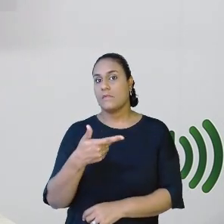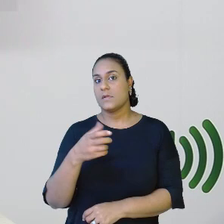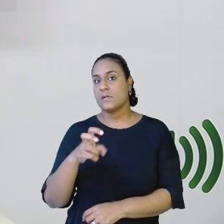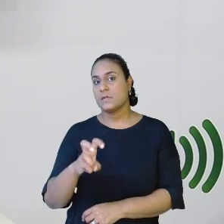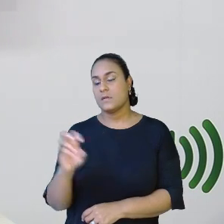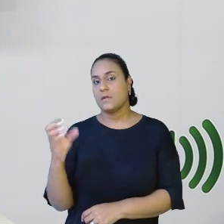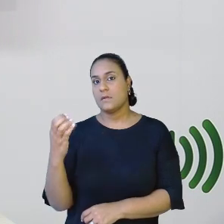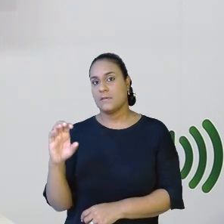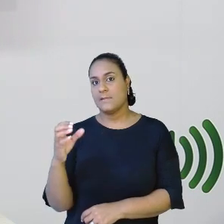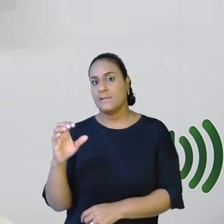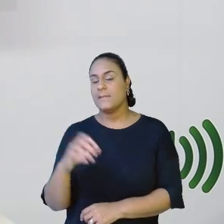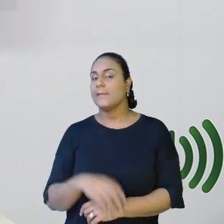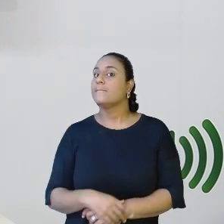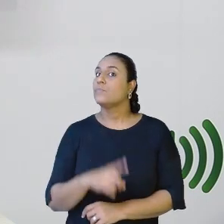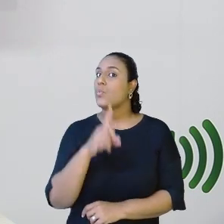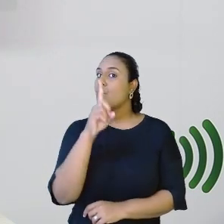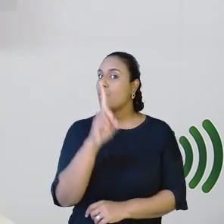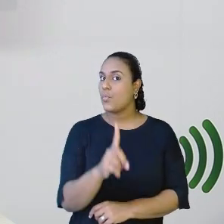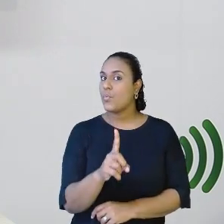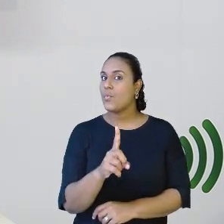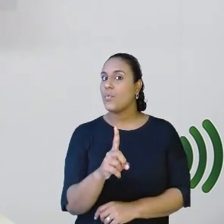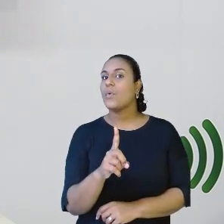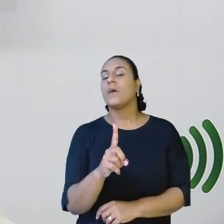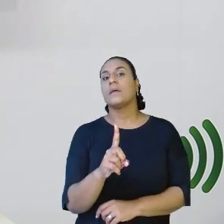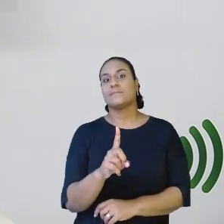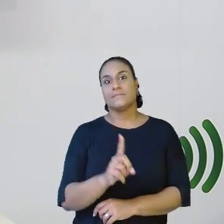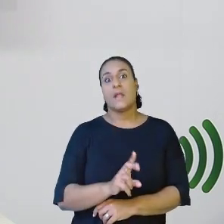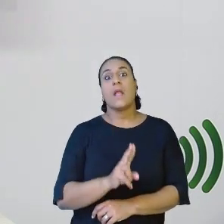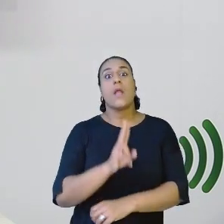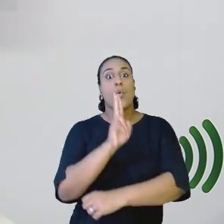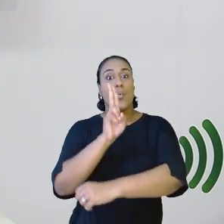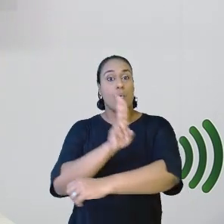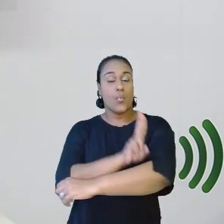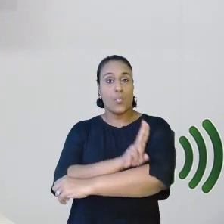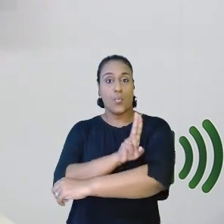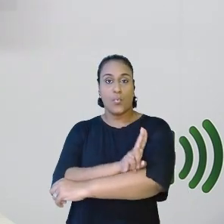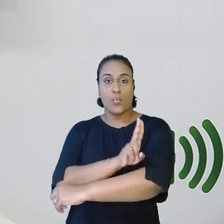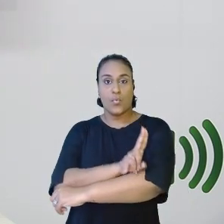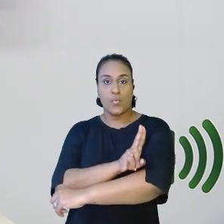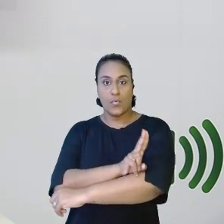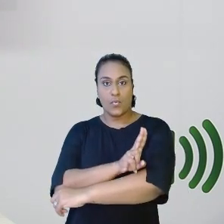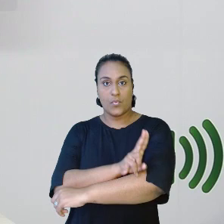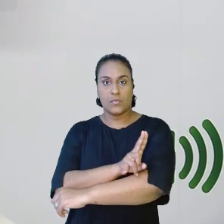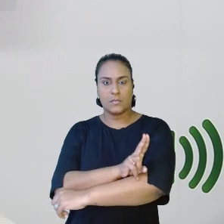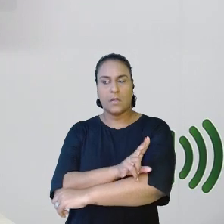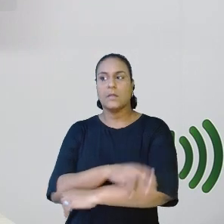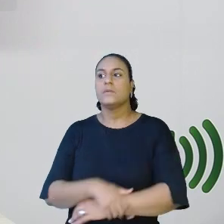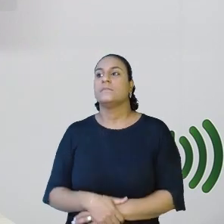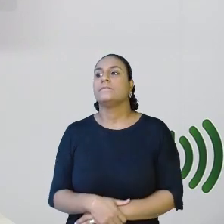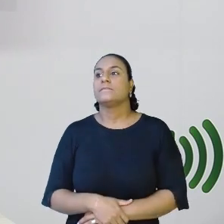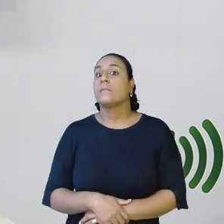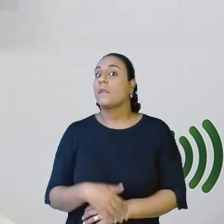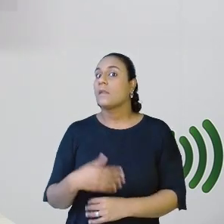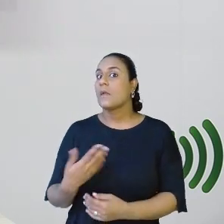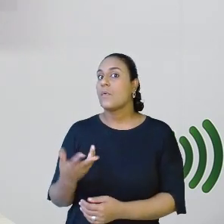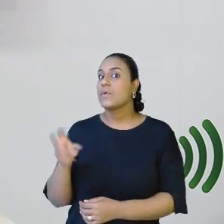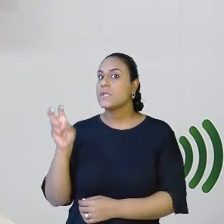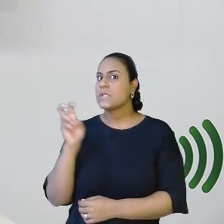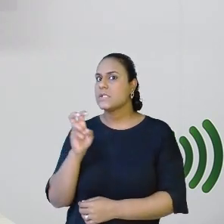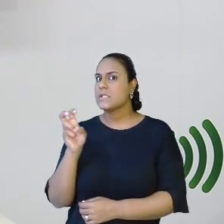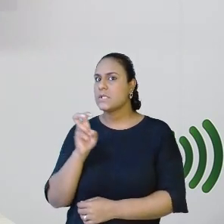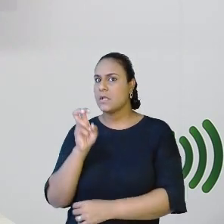R$1,25. O 1 é a unidade. Às vezes você pensa que, no caso, o 5 vai ficar a